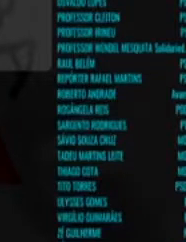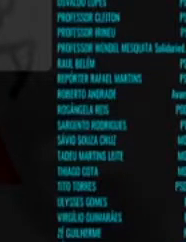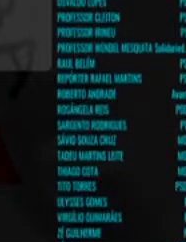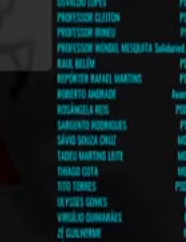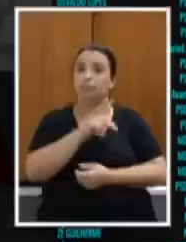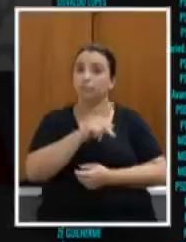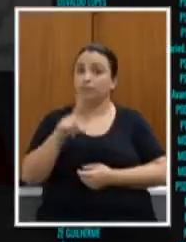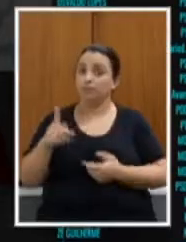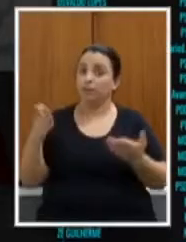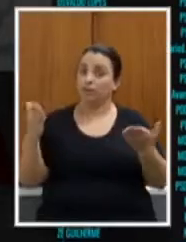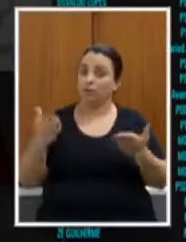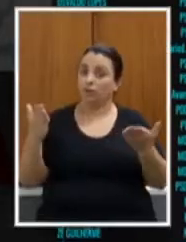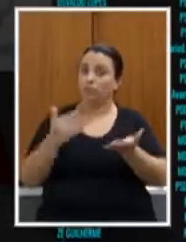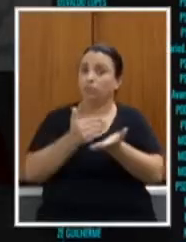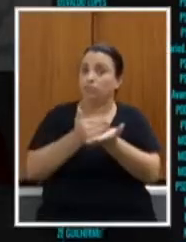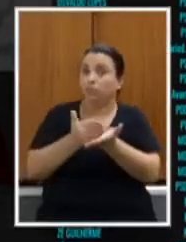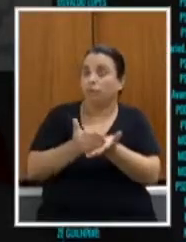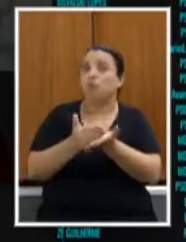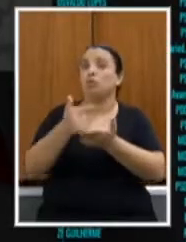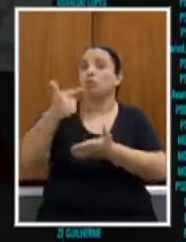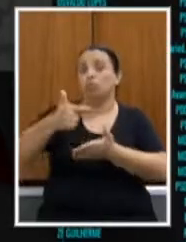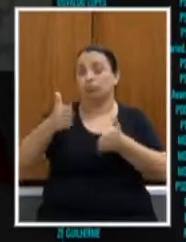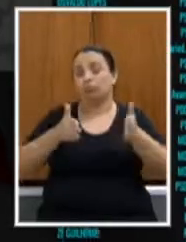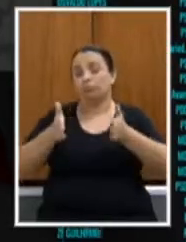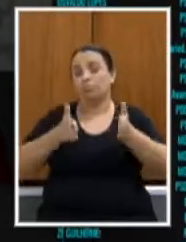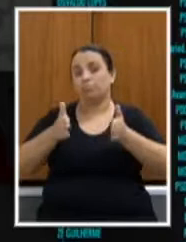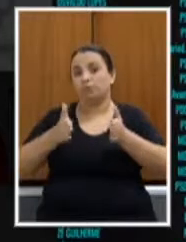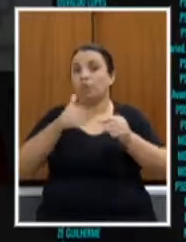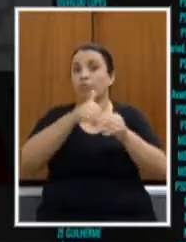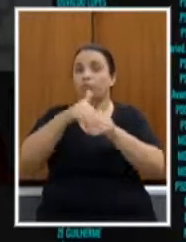A presidência vai proceder à segunda chamada